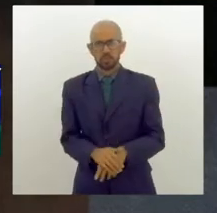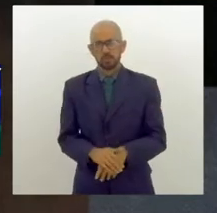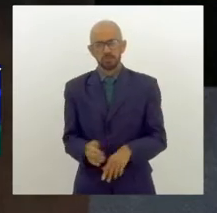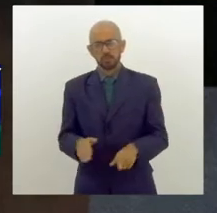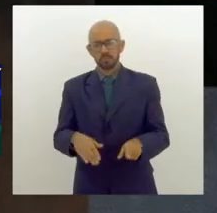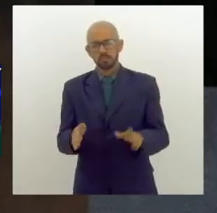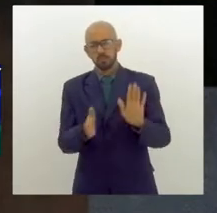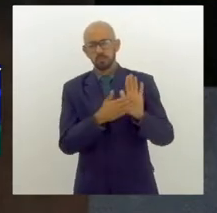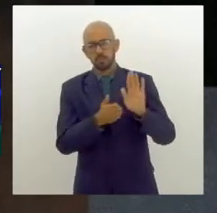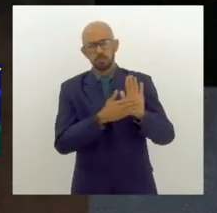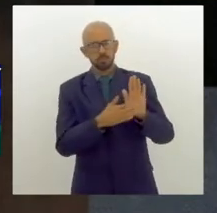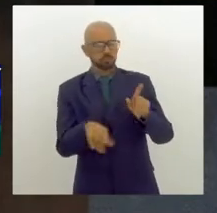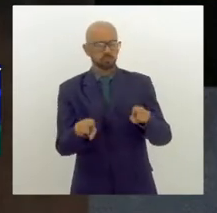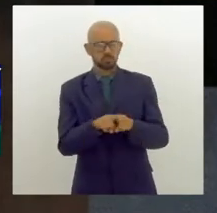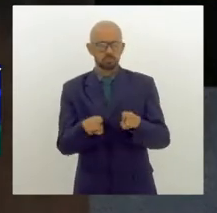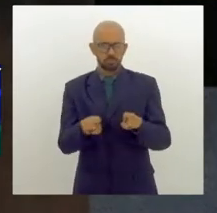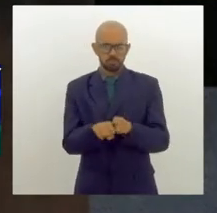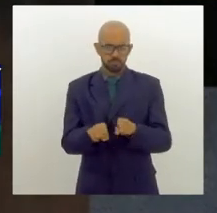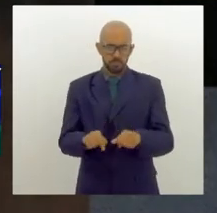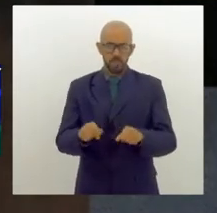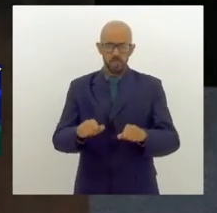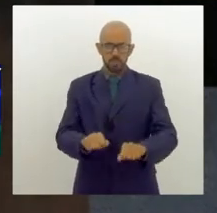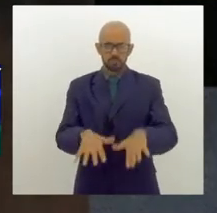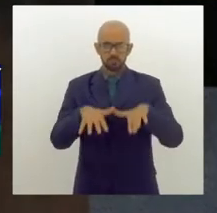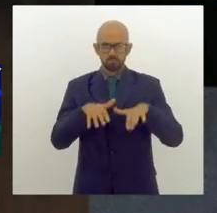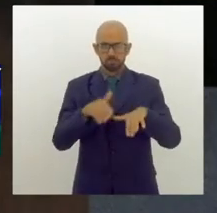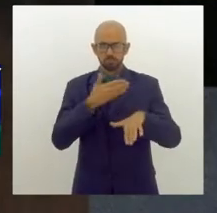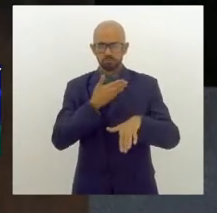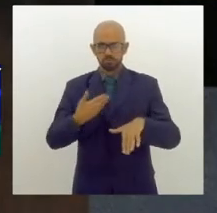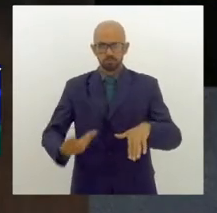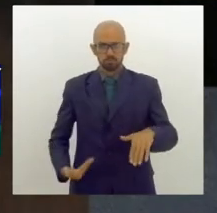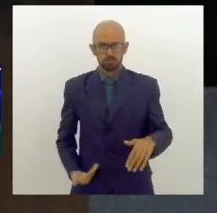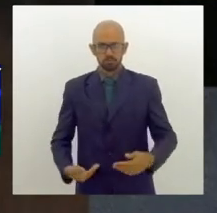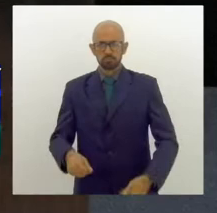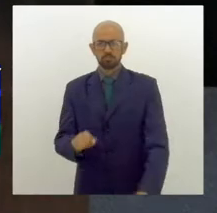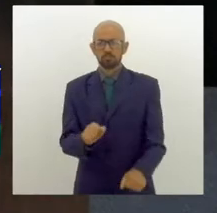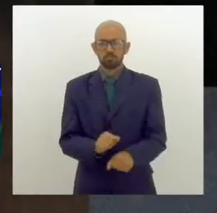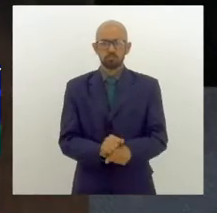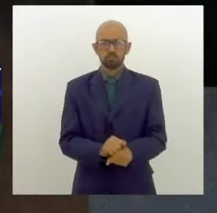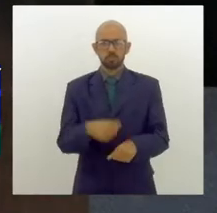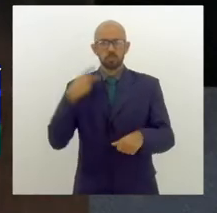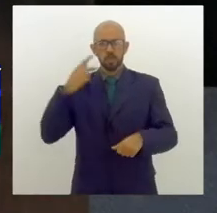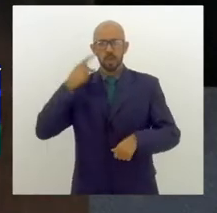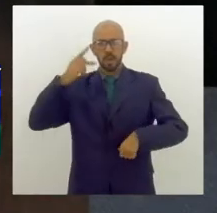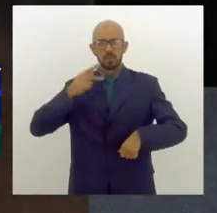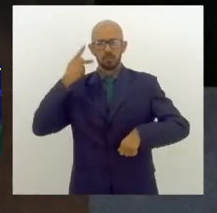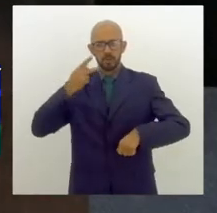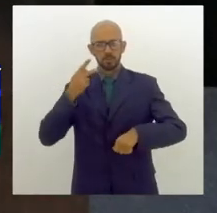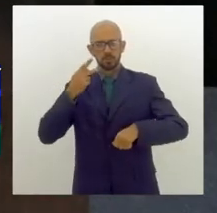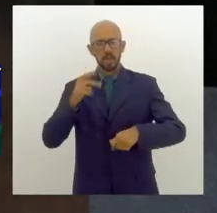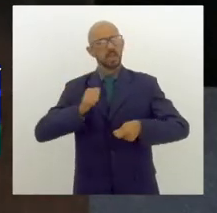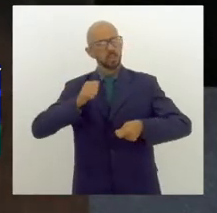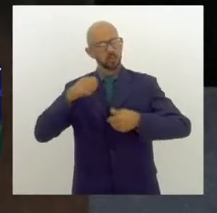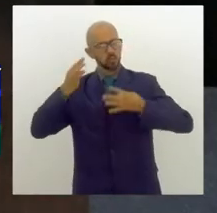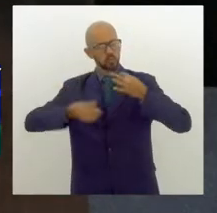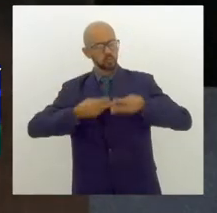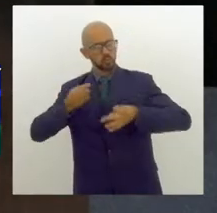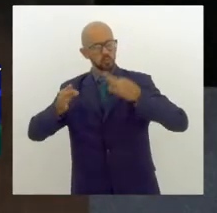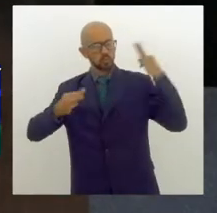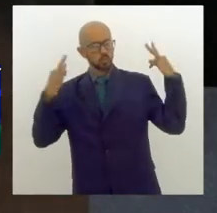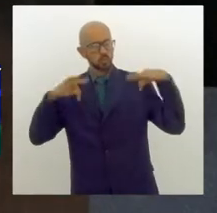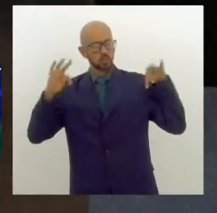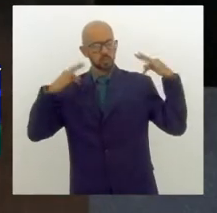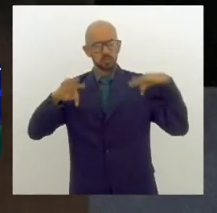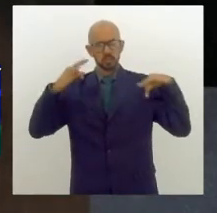a realização de audiência pública aqui no Parlamento para que o trade turístico, o principal